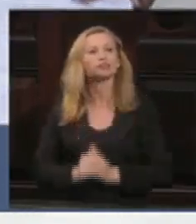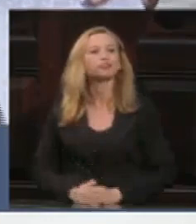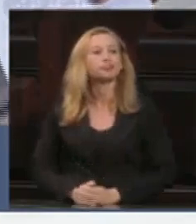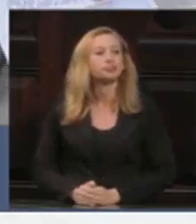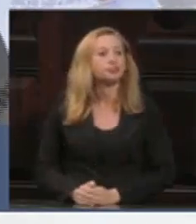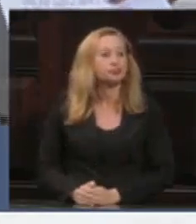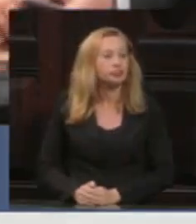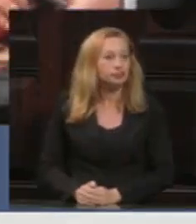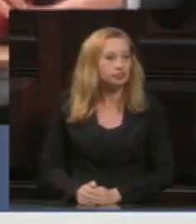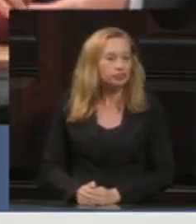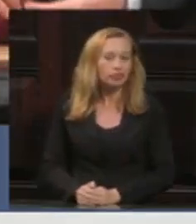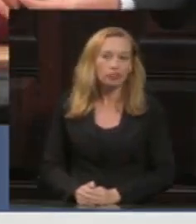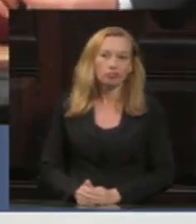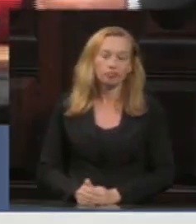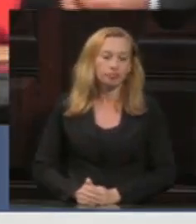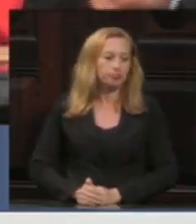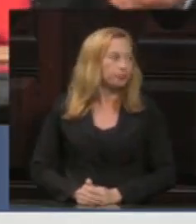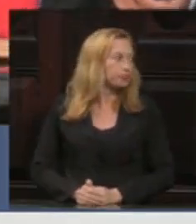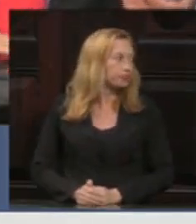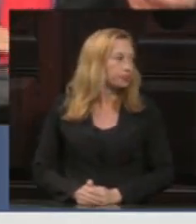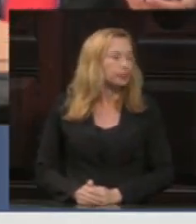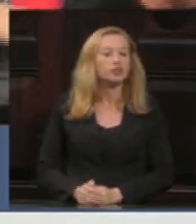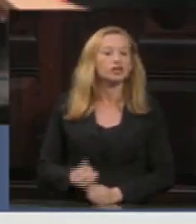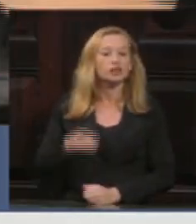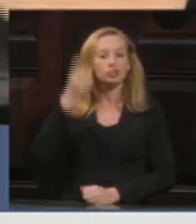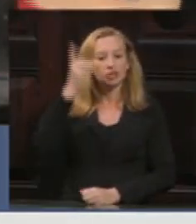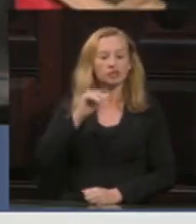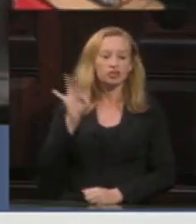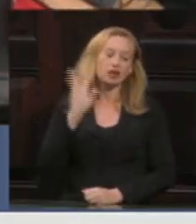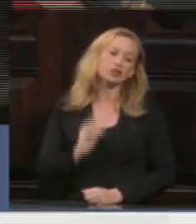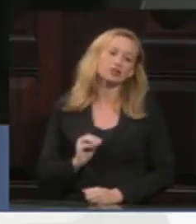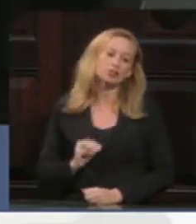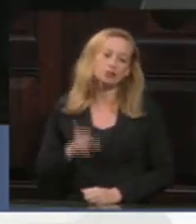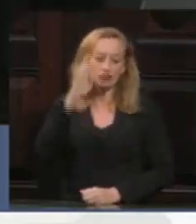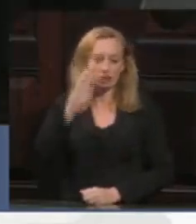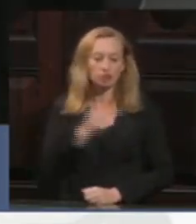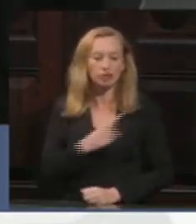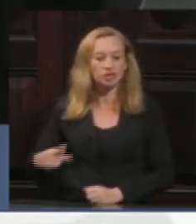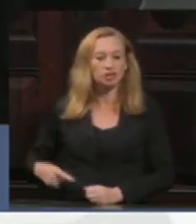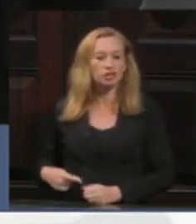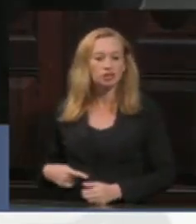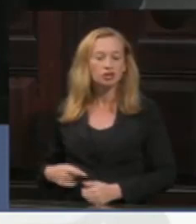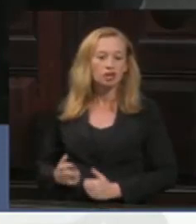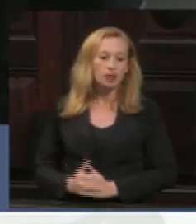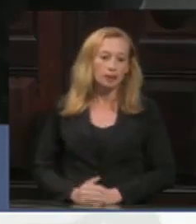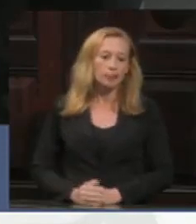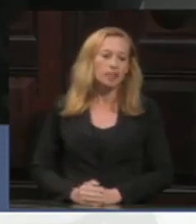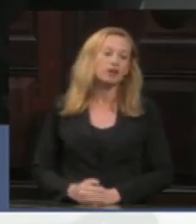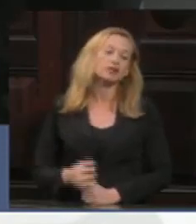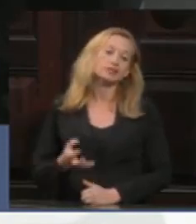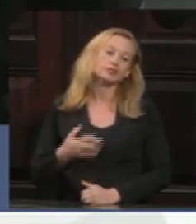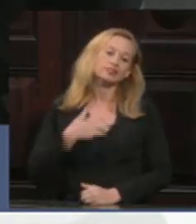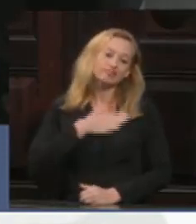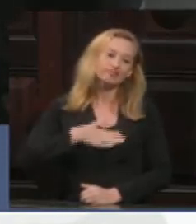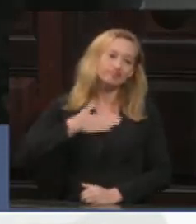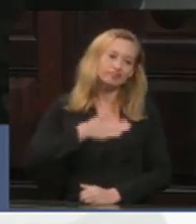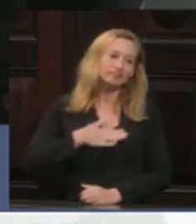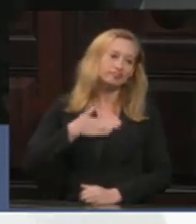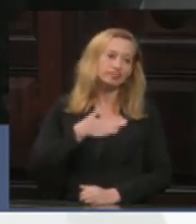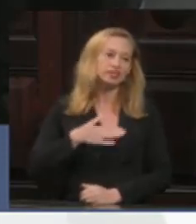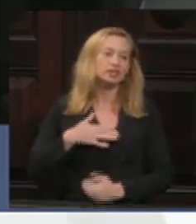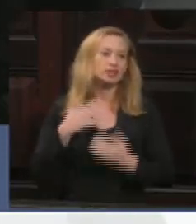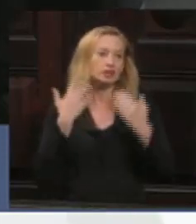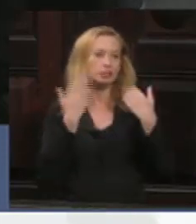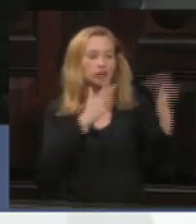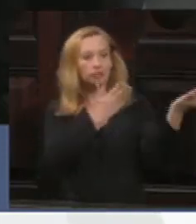Declaração de voto, senhor presidente. Declaração de voto, um dos autores, deputado Flávio Serafim. Senhor presidente, em primeiro lugar, eu gostaria de cumprimentar, dar um abraço aqui na